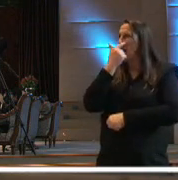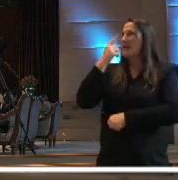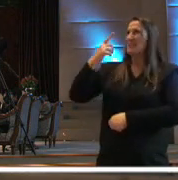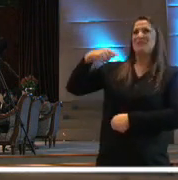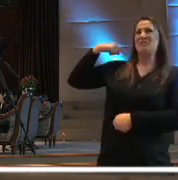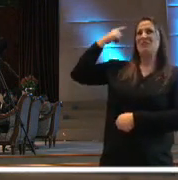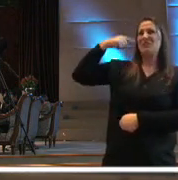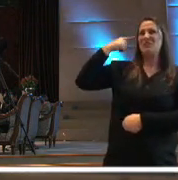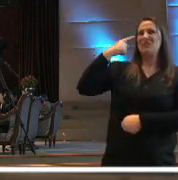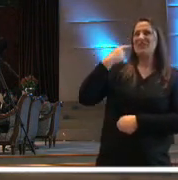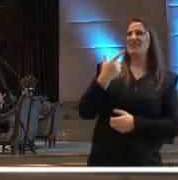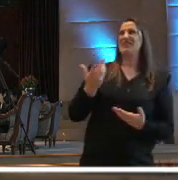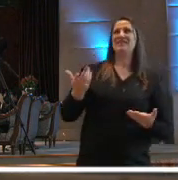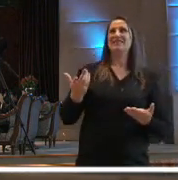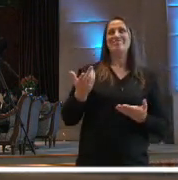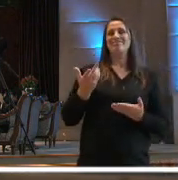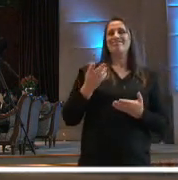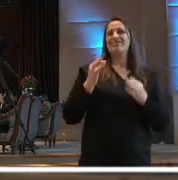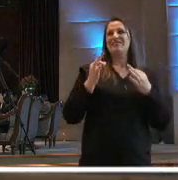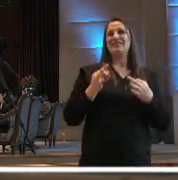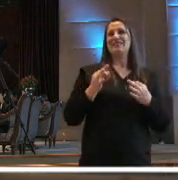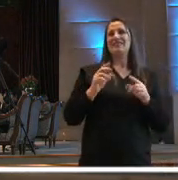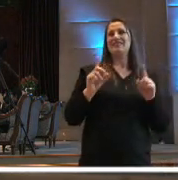num conto desse?